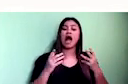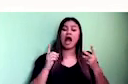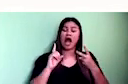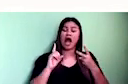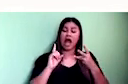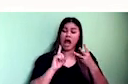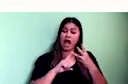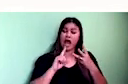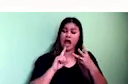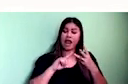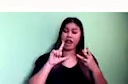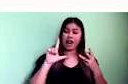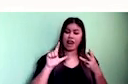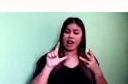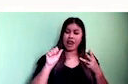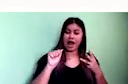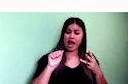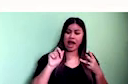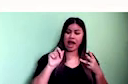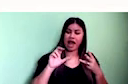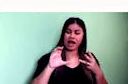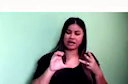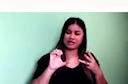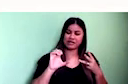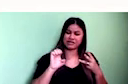só coloca